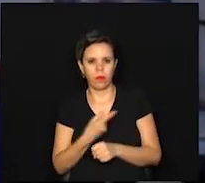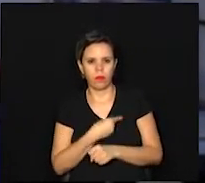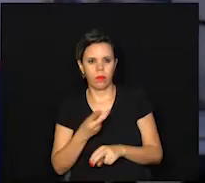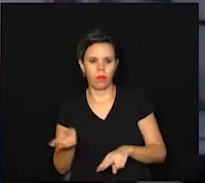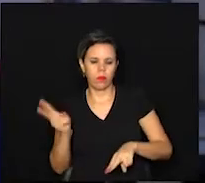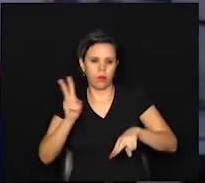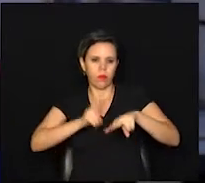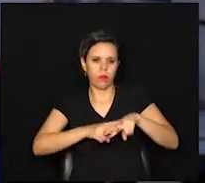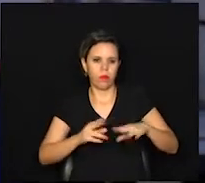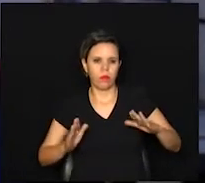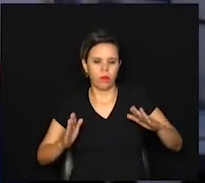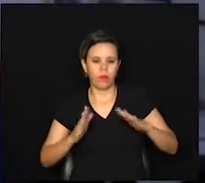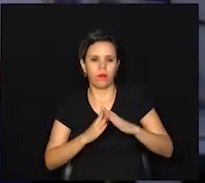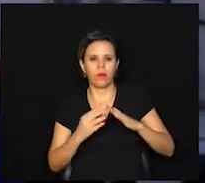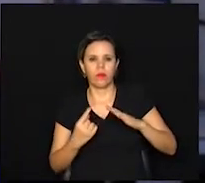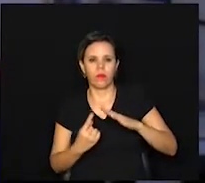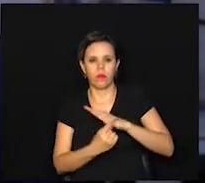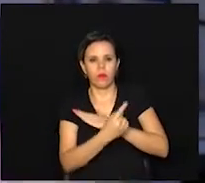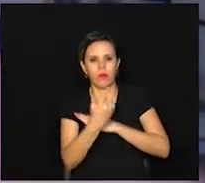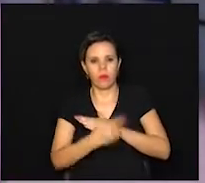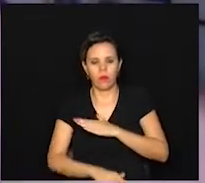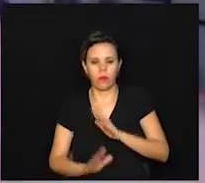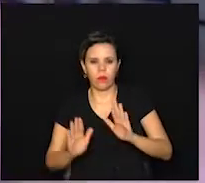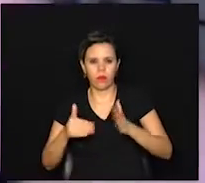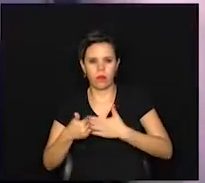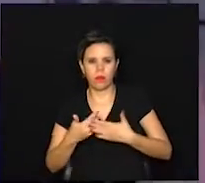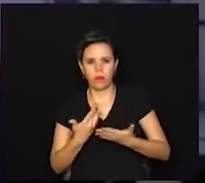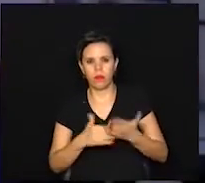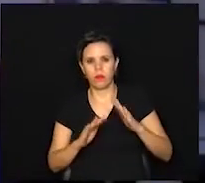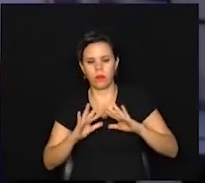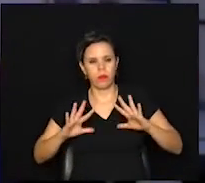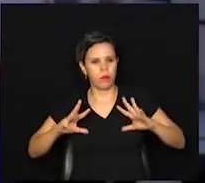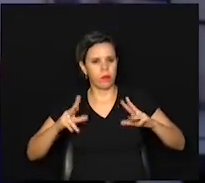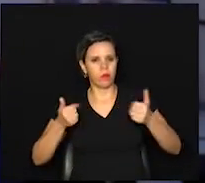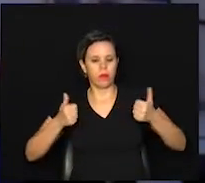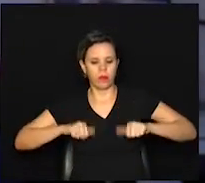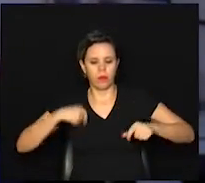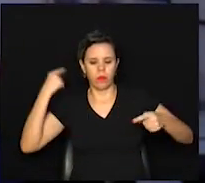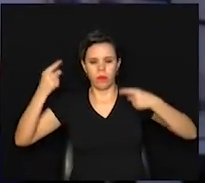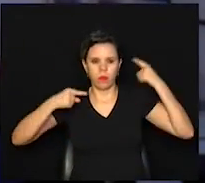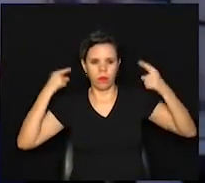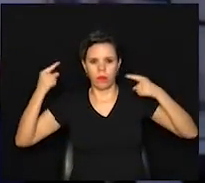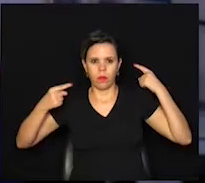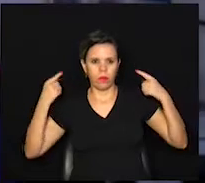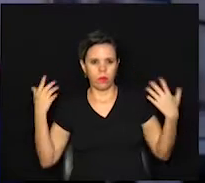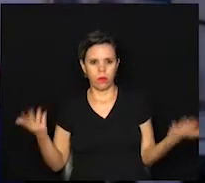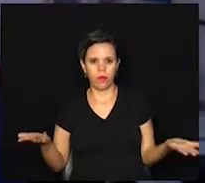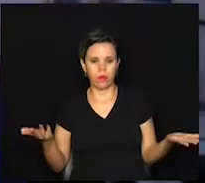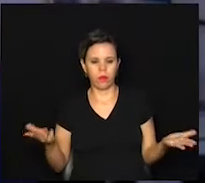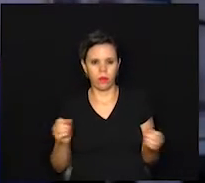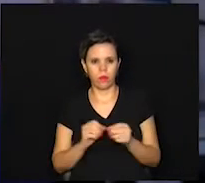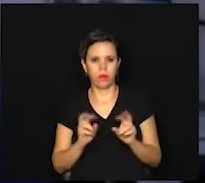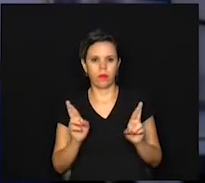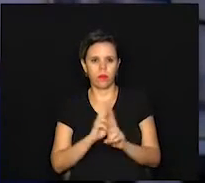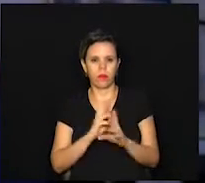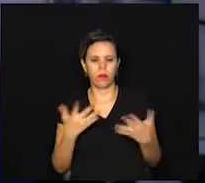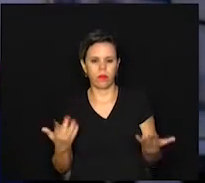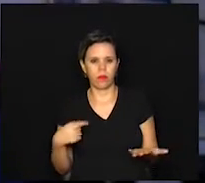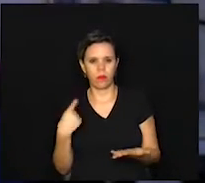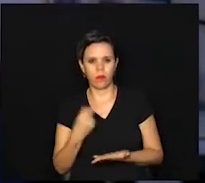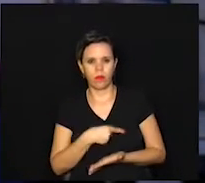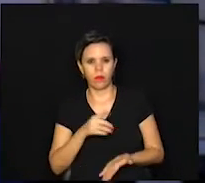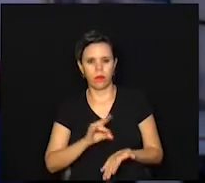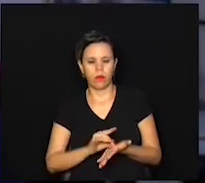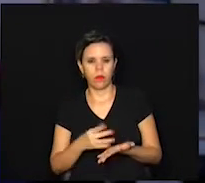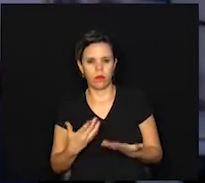dentro de casa, trancados, quem tem escola, e todo mundo pirando, sabe? Então, fazer a relação com a nossa